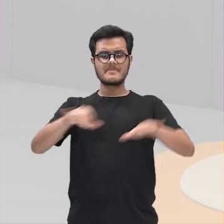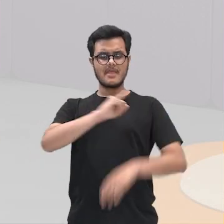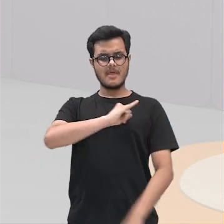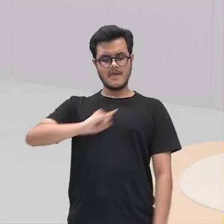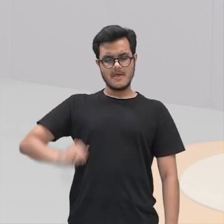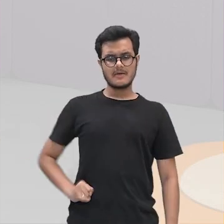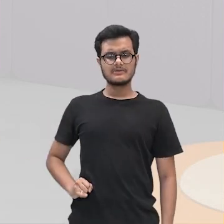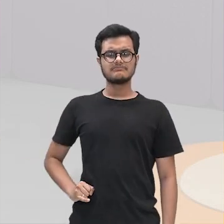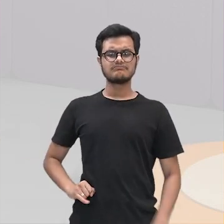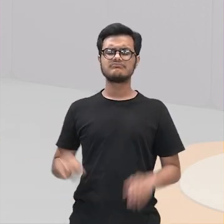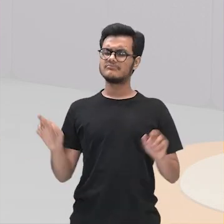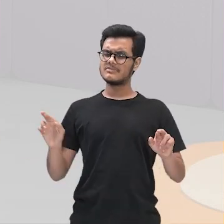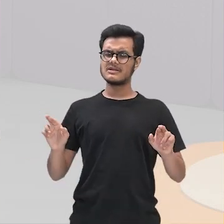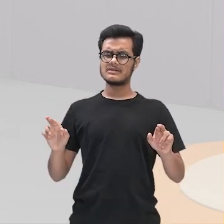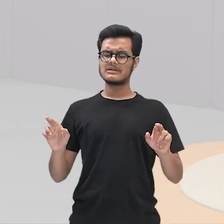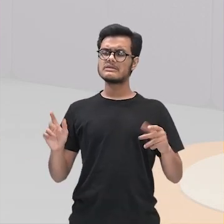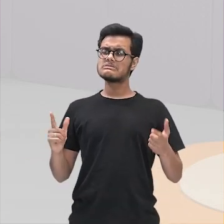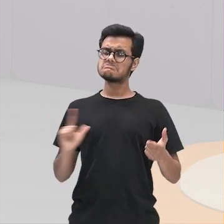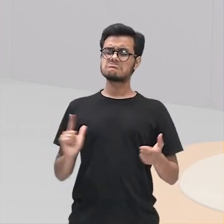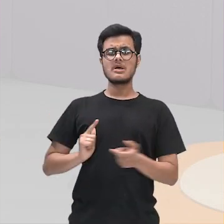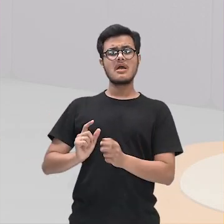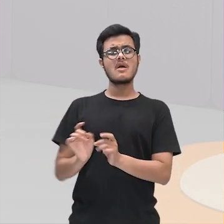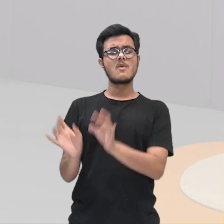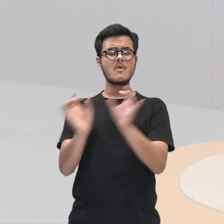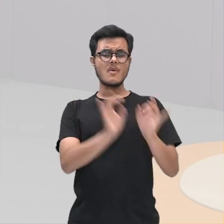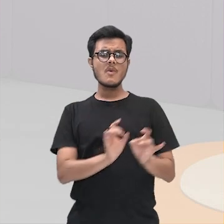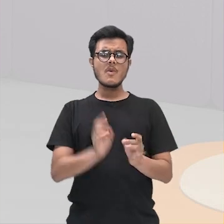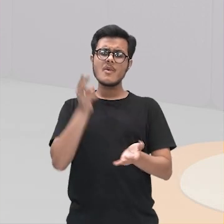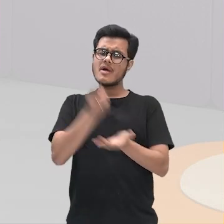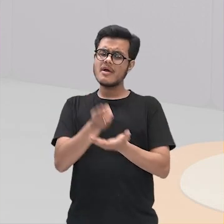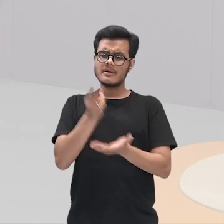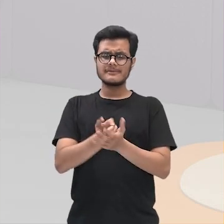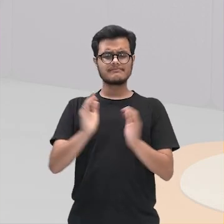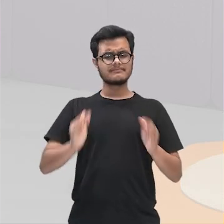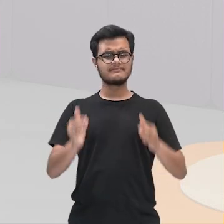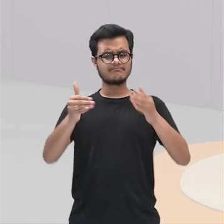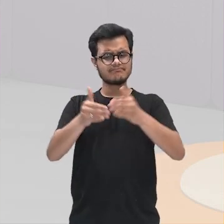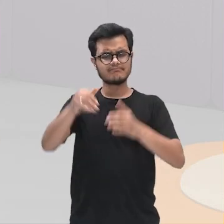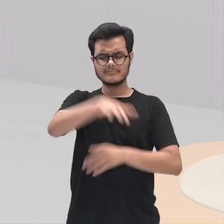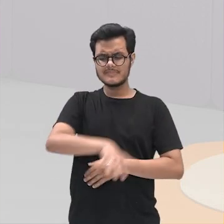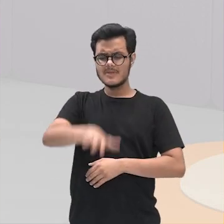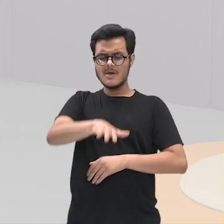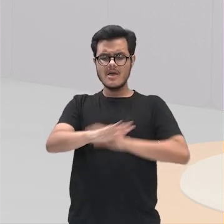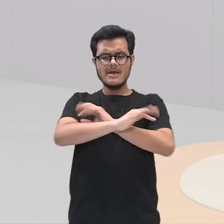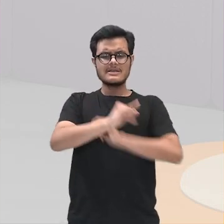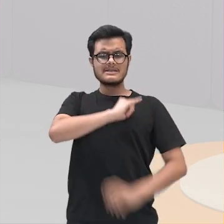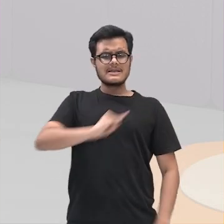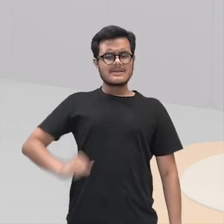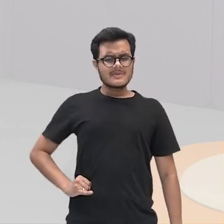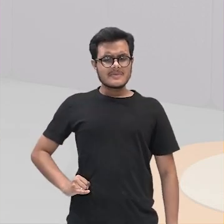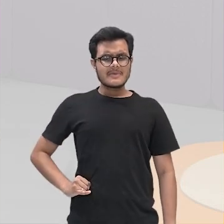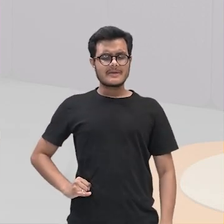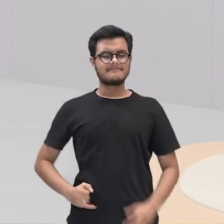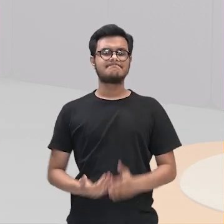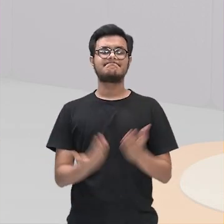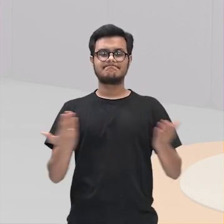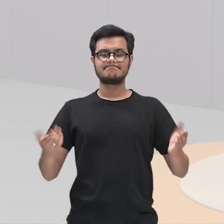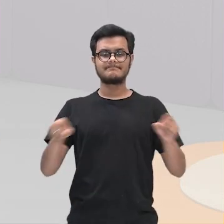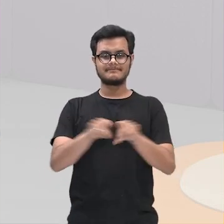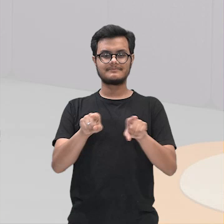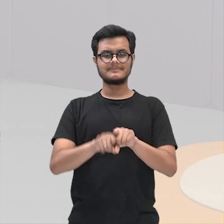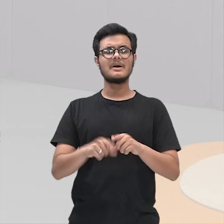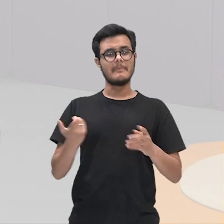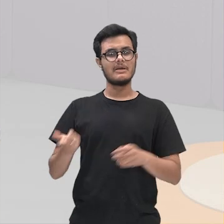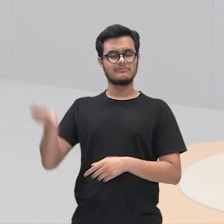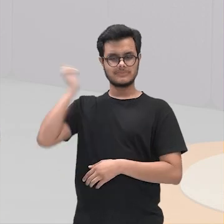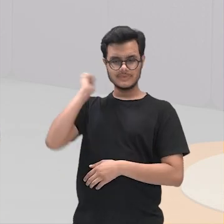com atividades comerciais concentradas nas cidades, certo? Além disso, nós temos os